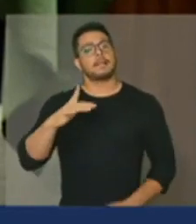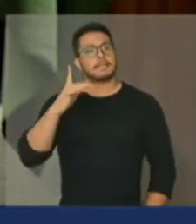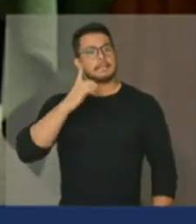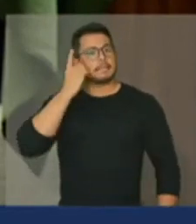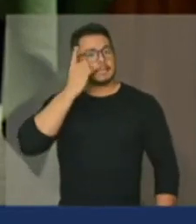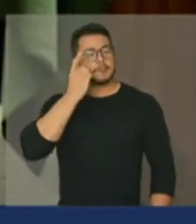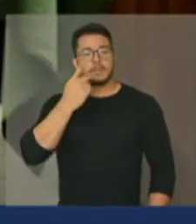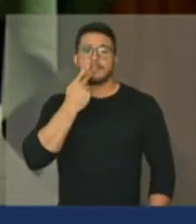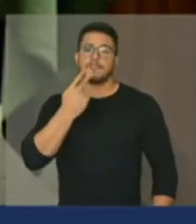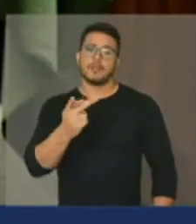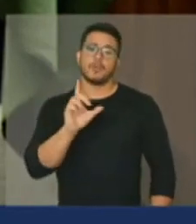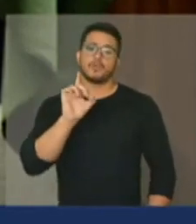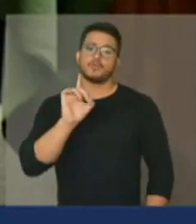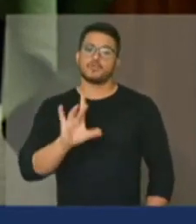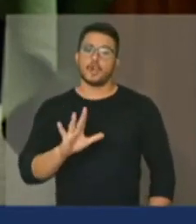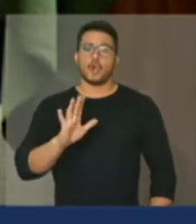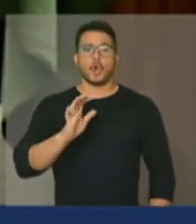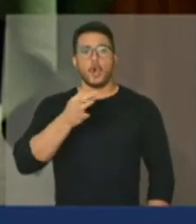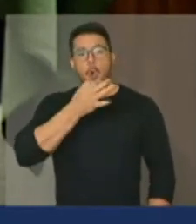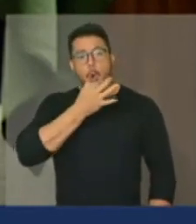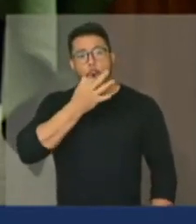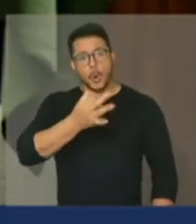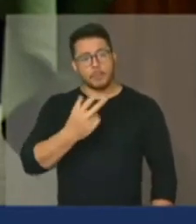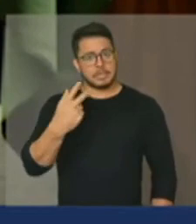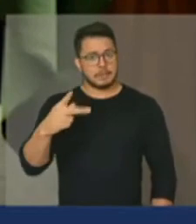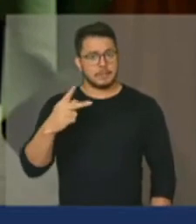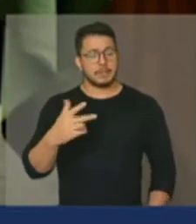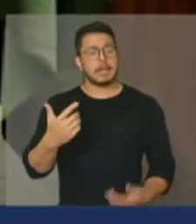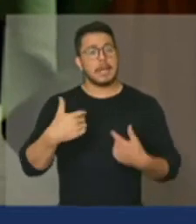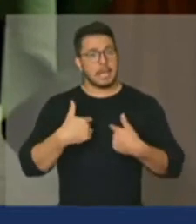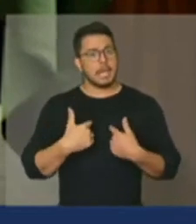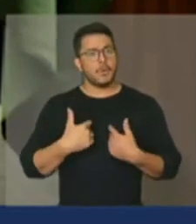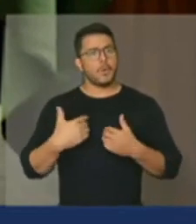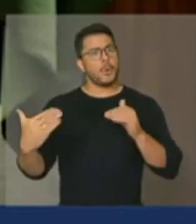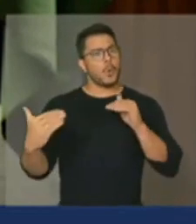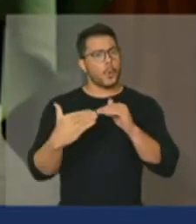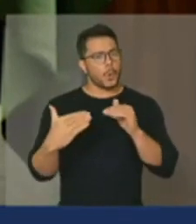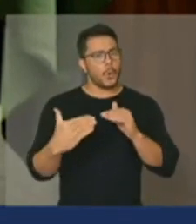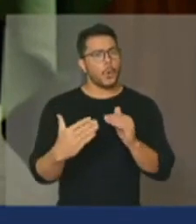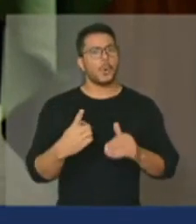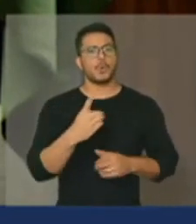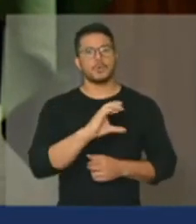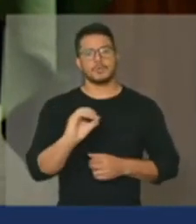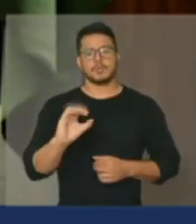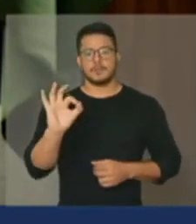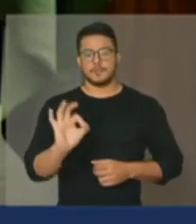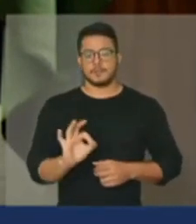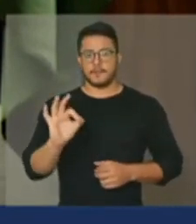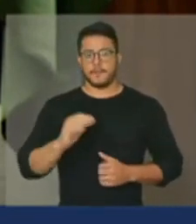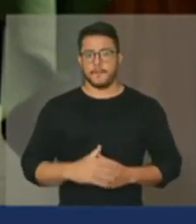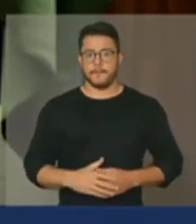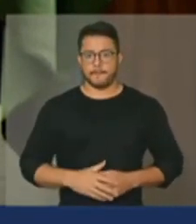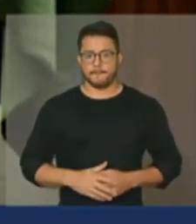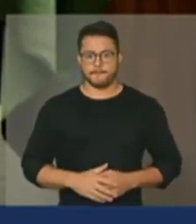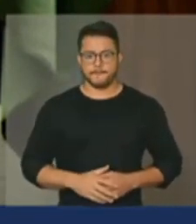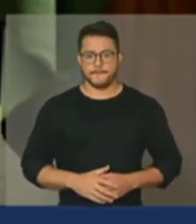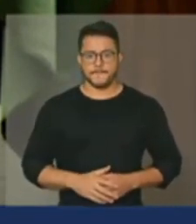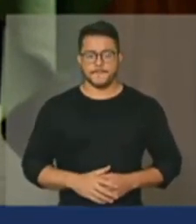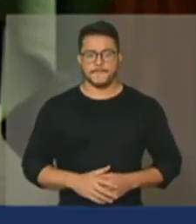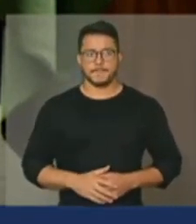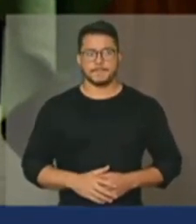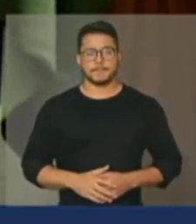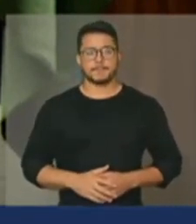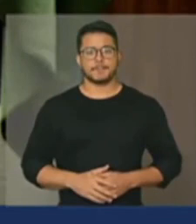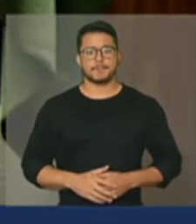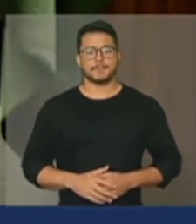Twitter. Aliás, eu escrevo embaixo da opinião da deputada. E ela tem, evidentemente, imunidade parlamentar.